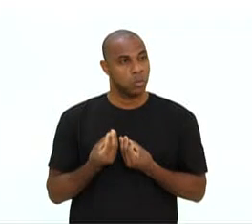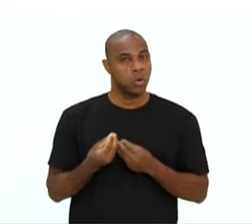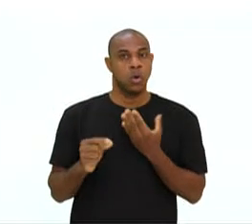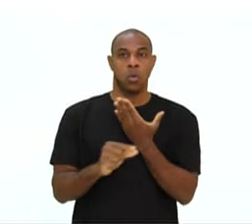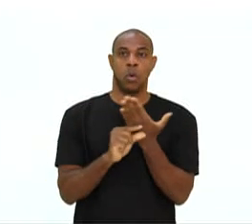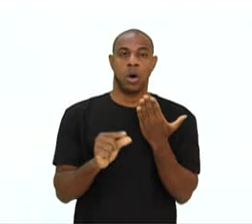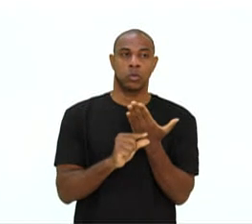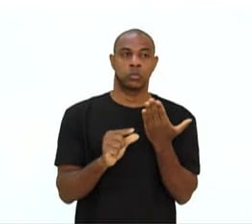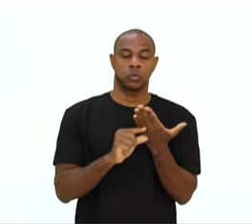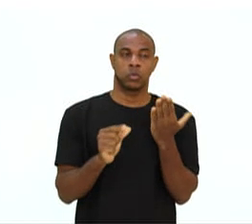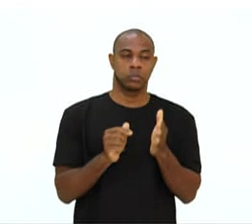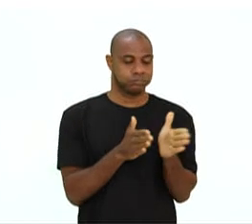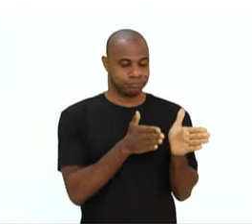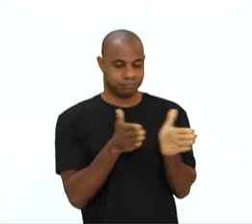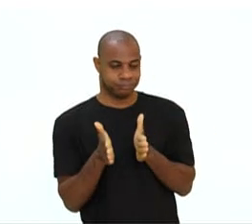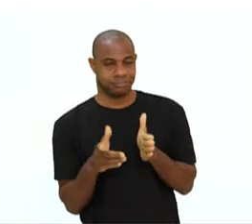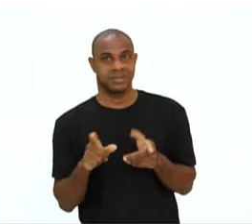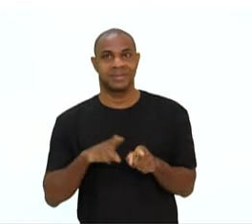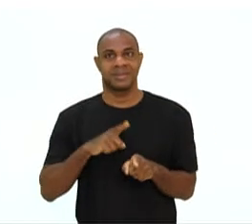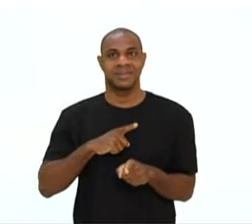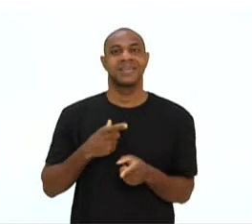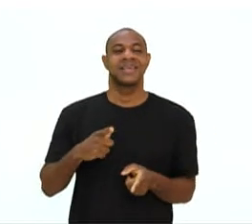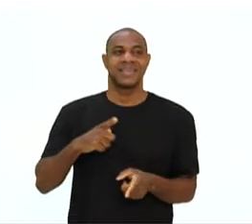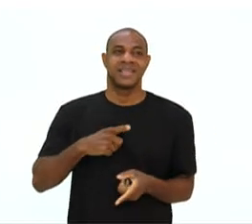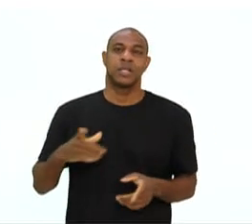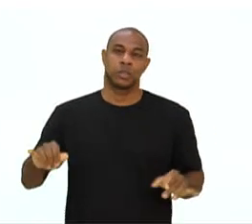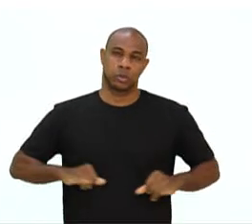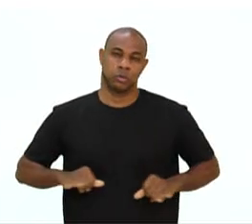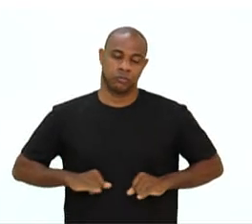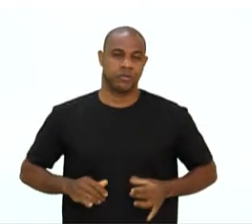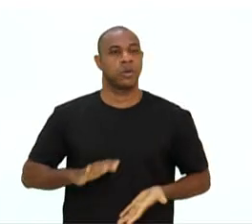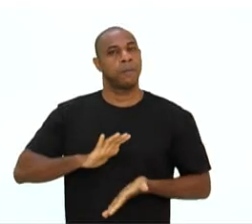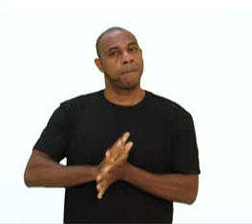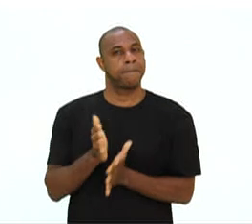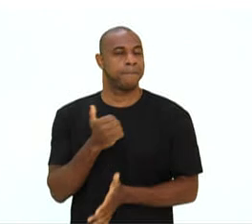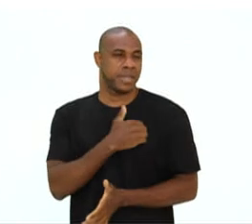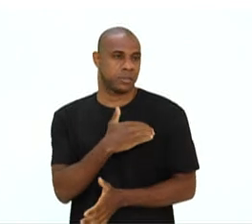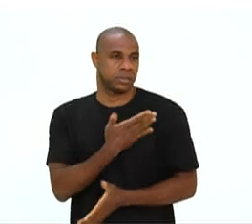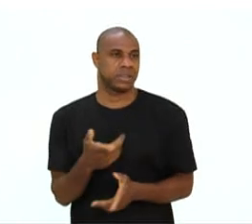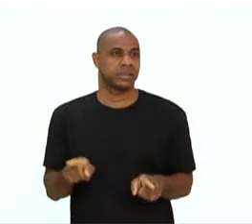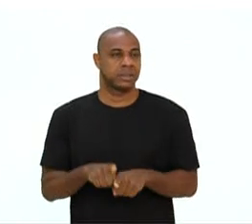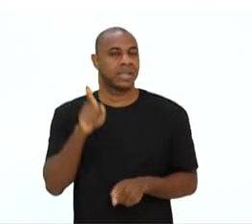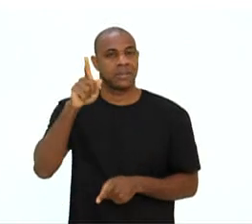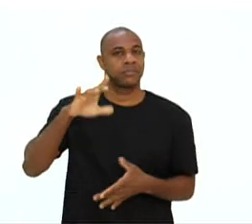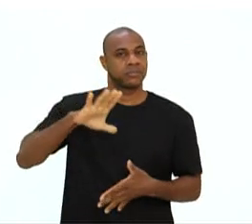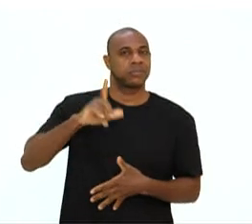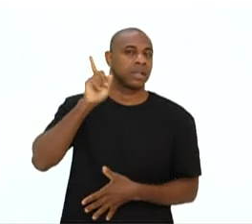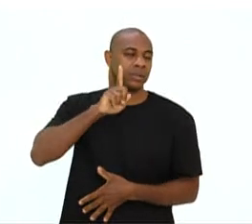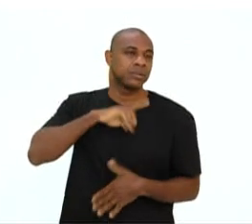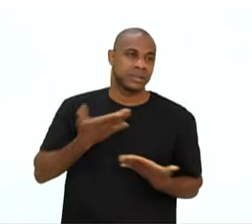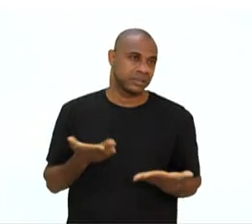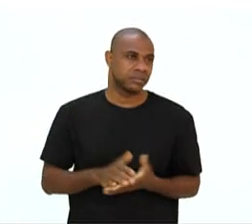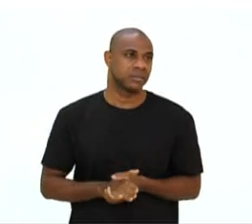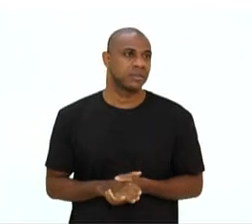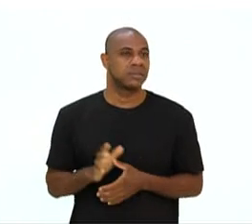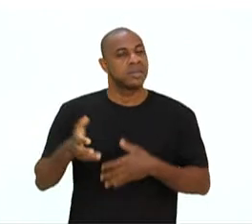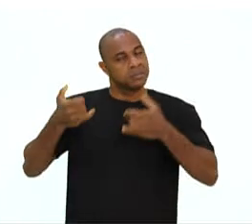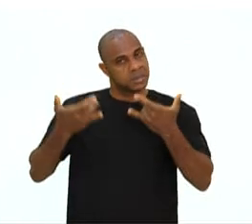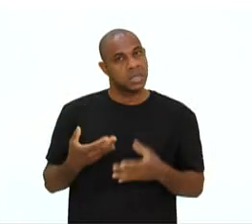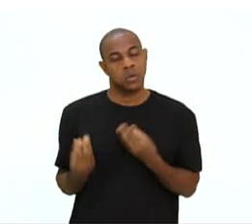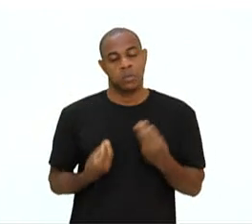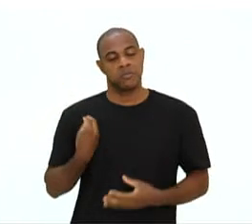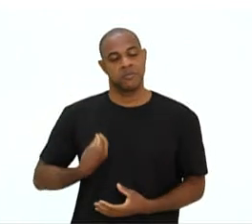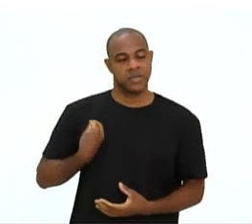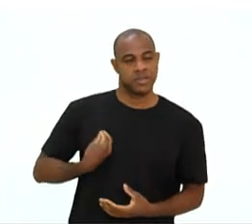ele passou pelo período de segregação racial dentro dos Estados Unidos, que a gente já viu em outras aulas sobre essa situação, né? Como ele